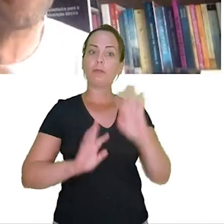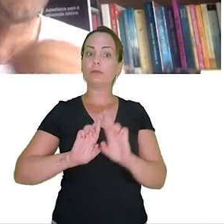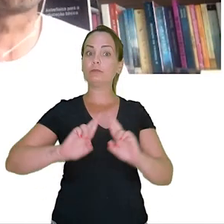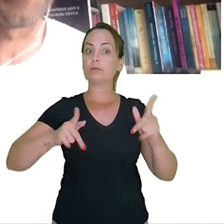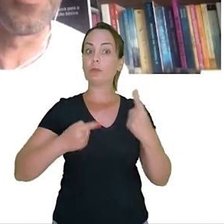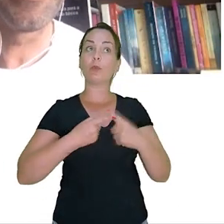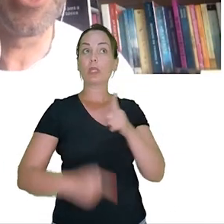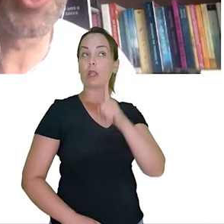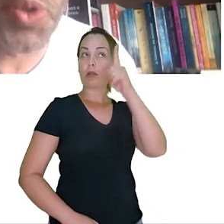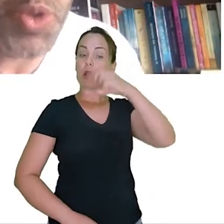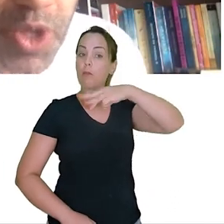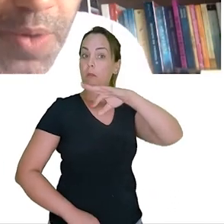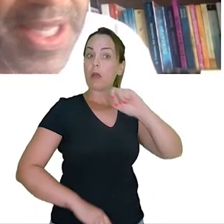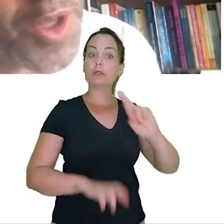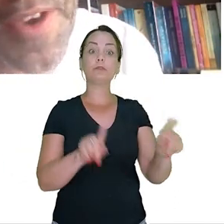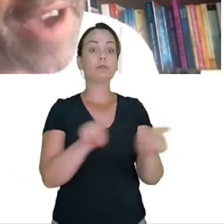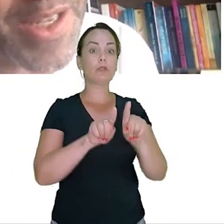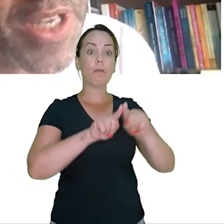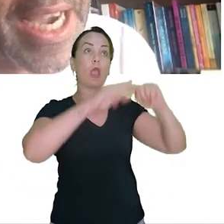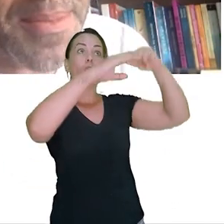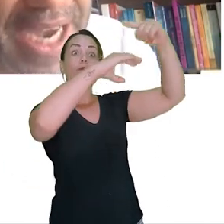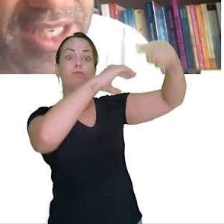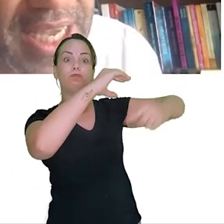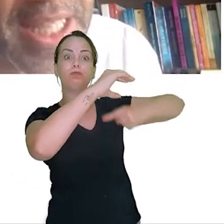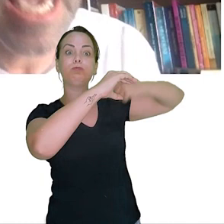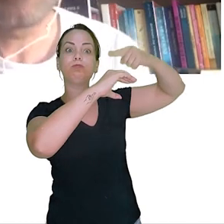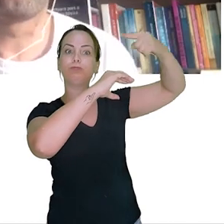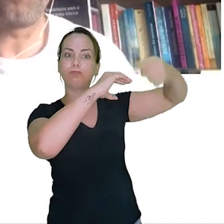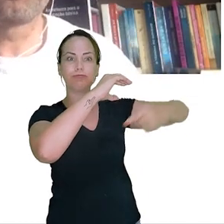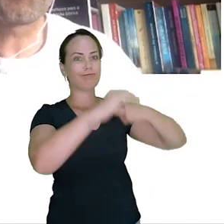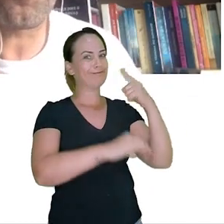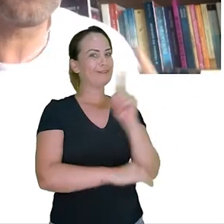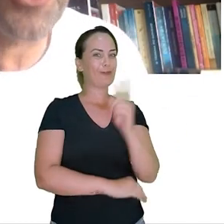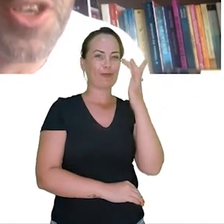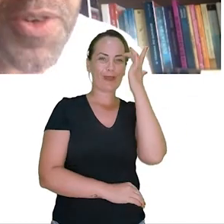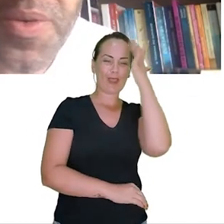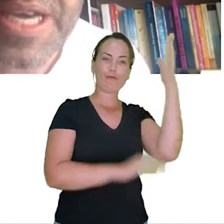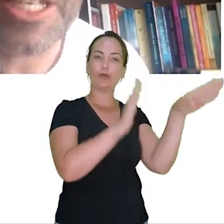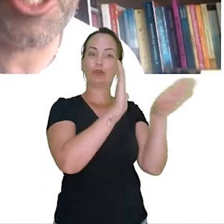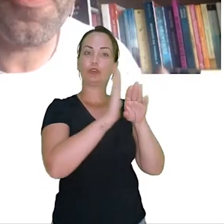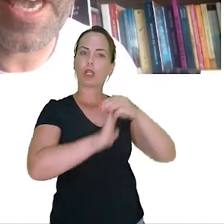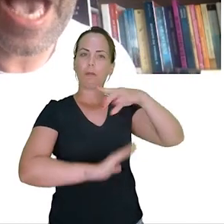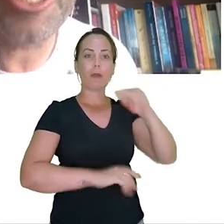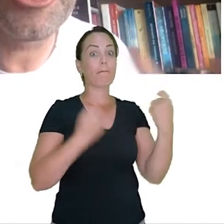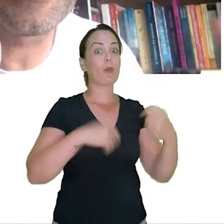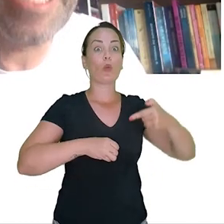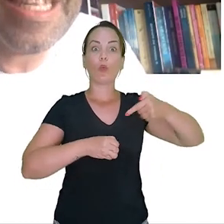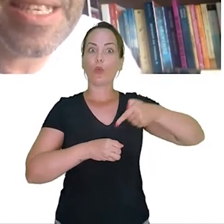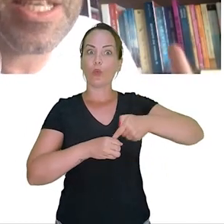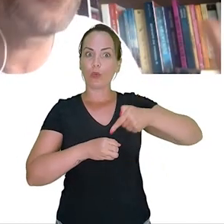Marte também está girando em torno do Sol. Então não é fácil chegar em Marte, né? Envolve muito combustível. Se a gente vê que